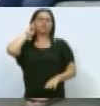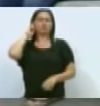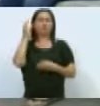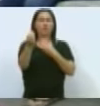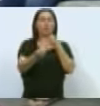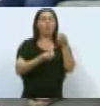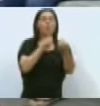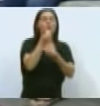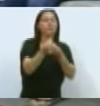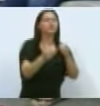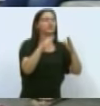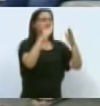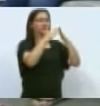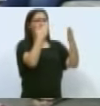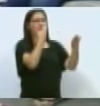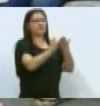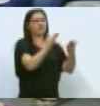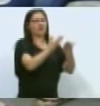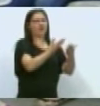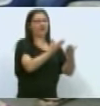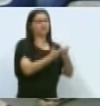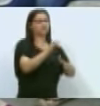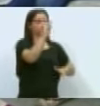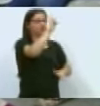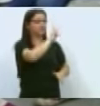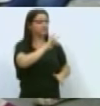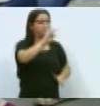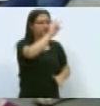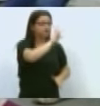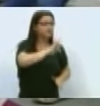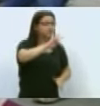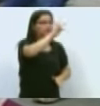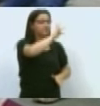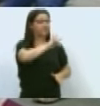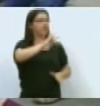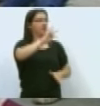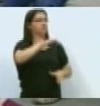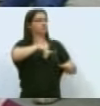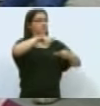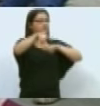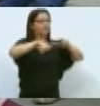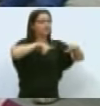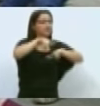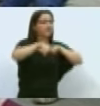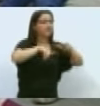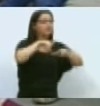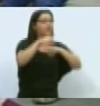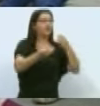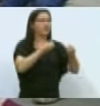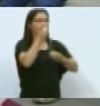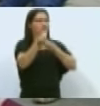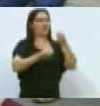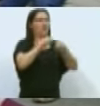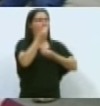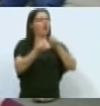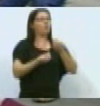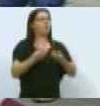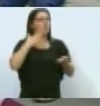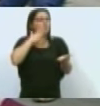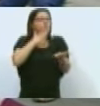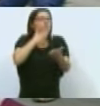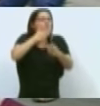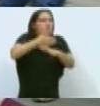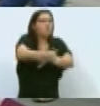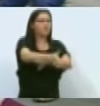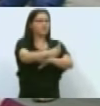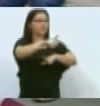é que é a escola? Como é que é a faculdade? Como é que é trabalhar fora? Ingressar no